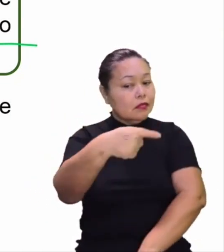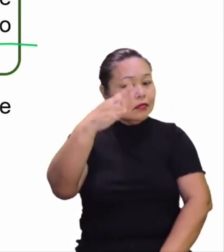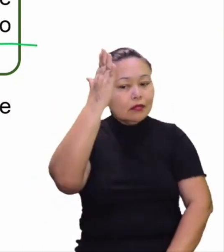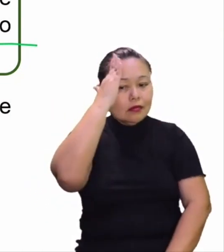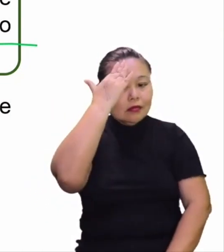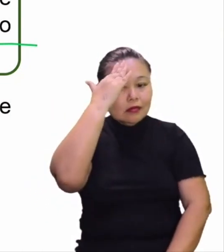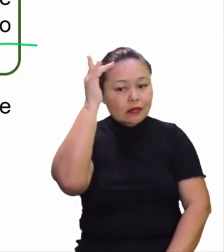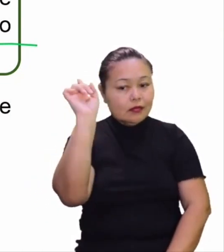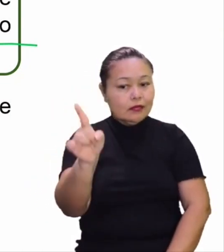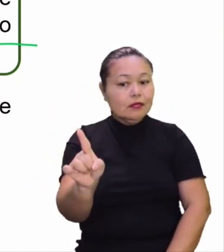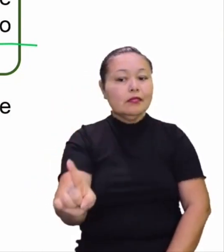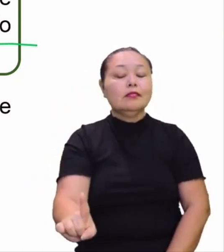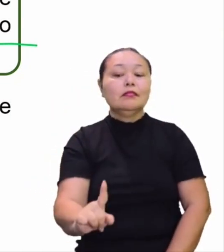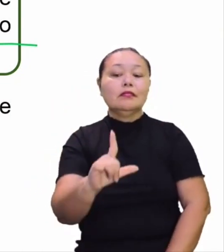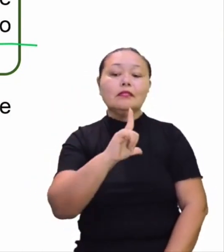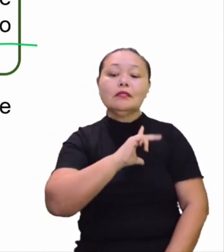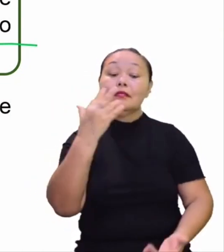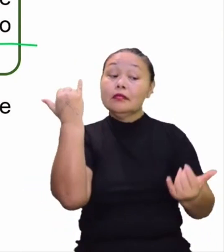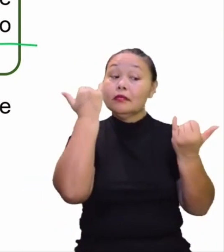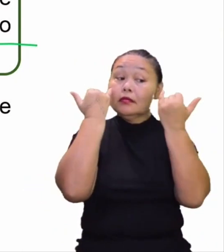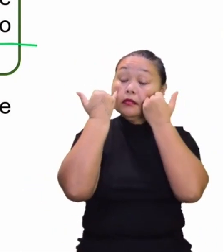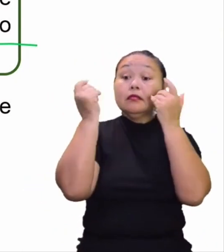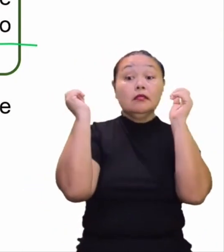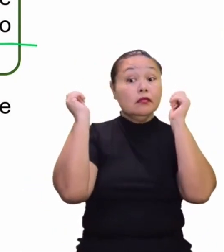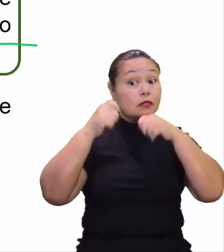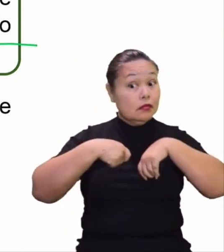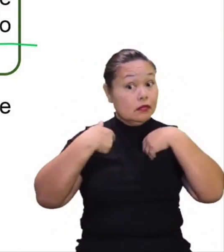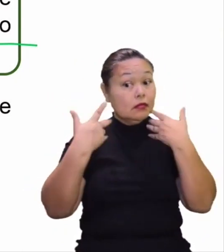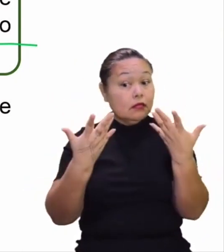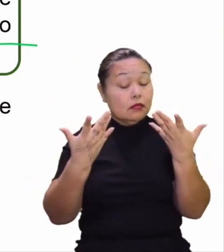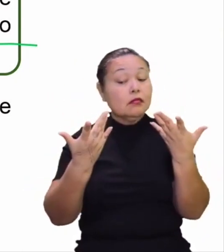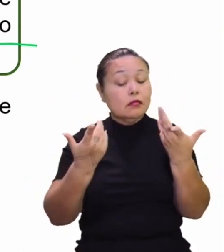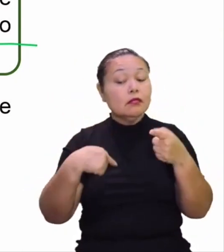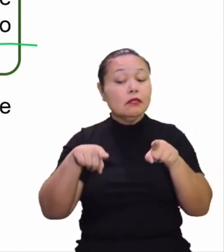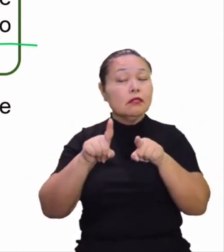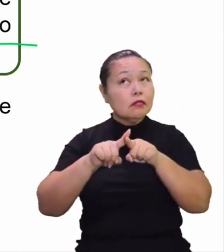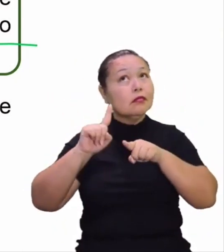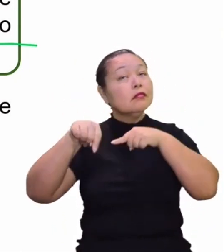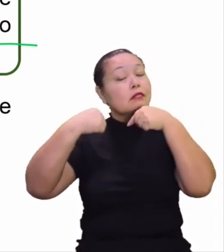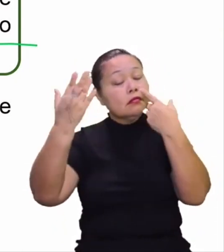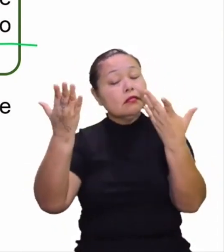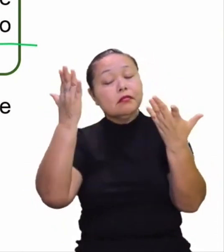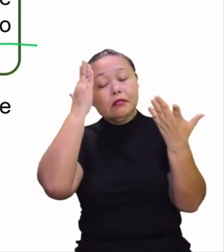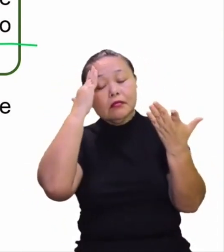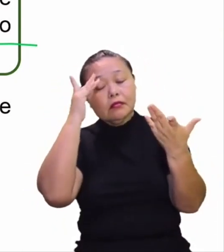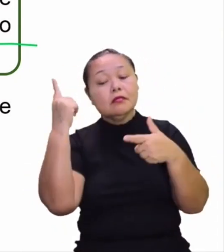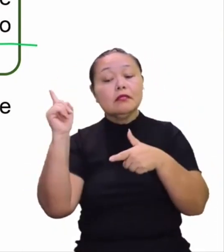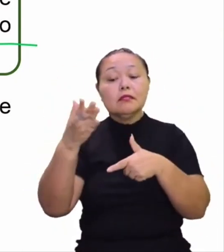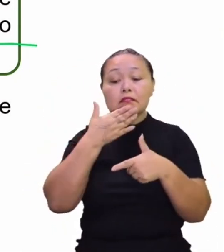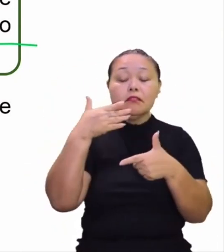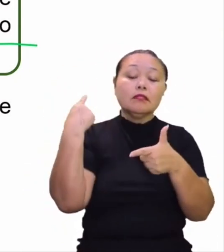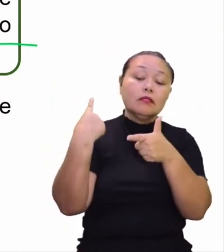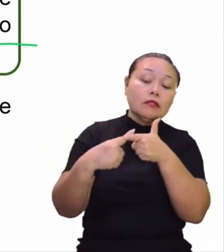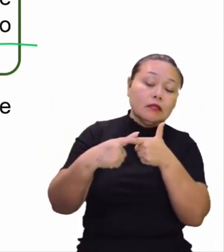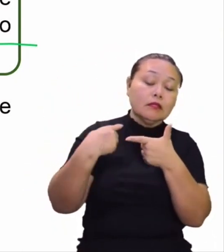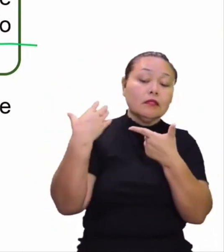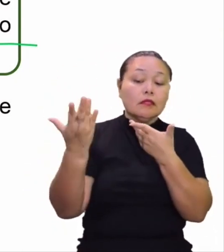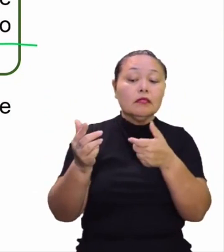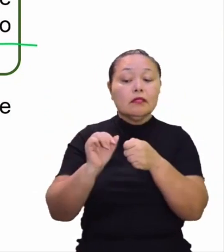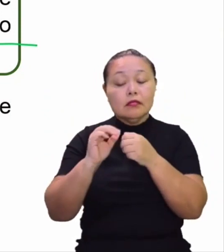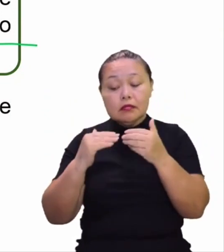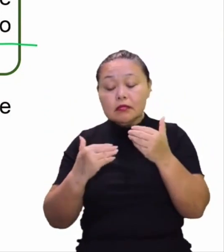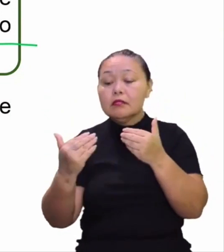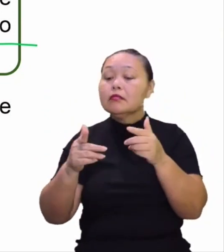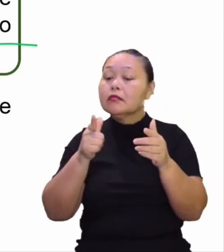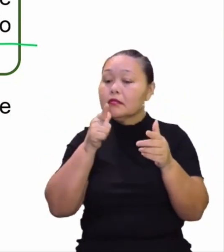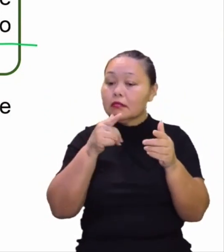entenda e tenha informações o suficiente para ele, inclusive, entender melhor o porquê que a nossa hidrovia está no